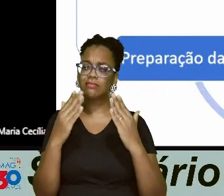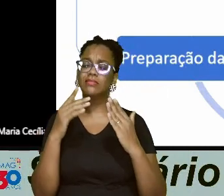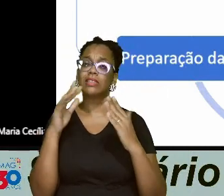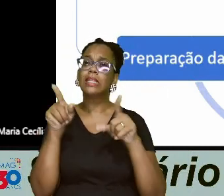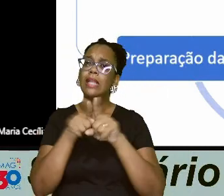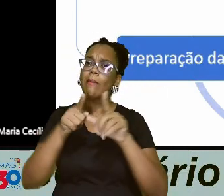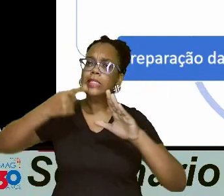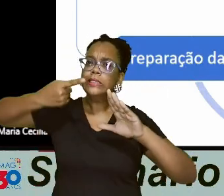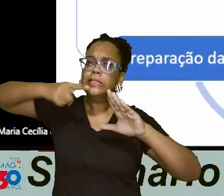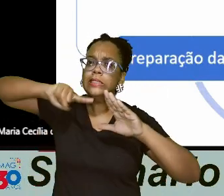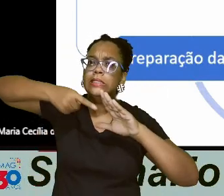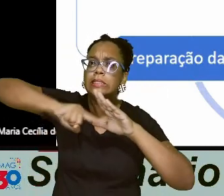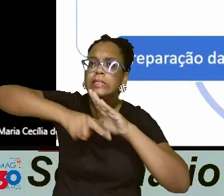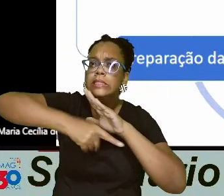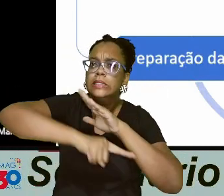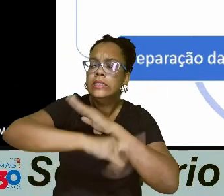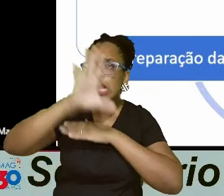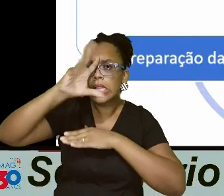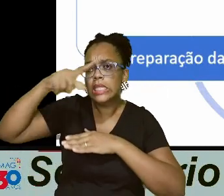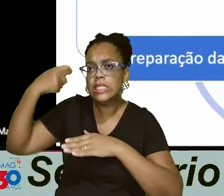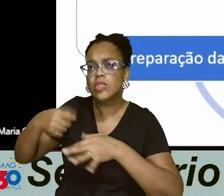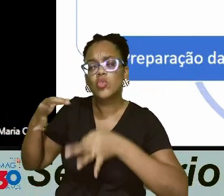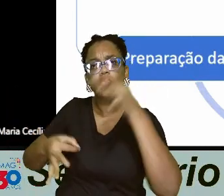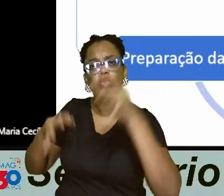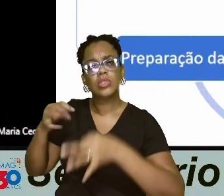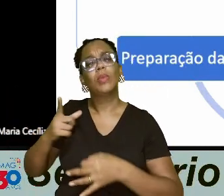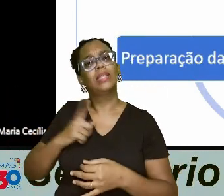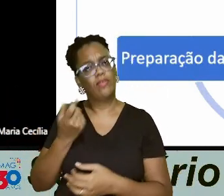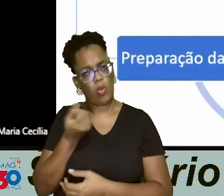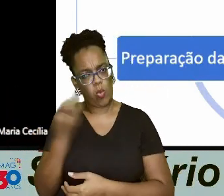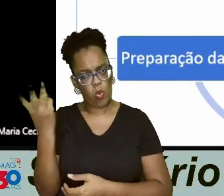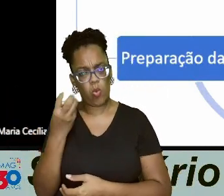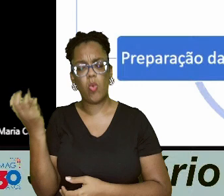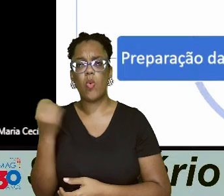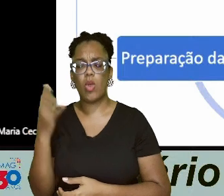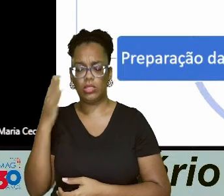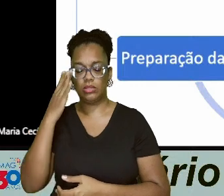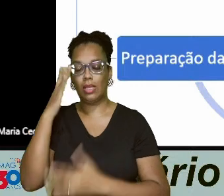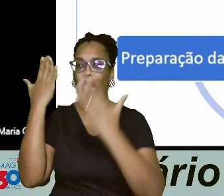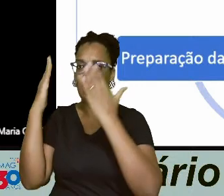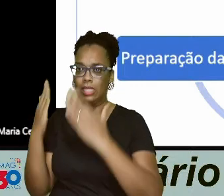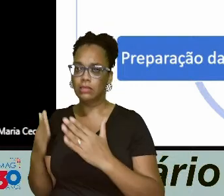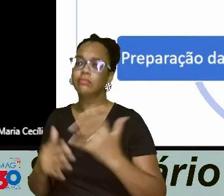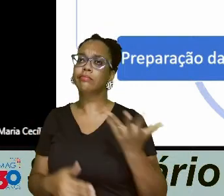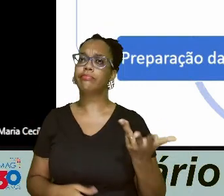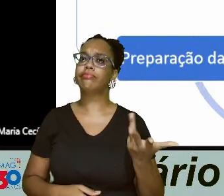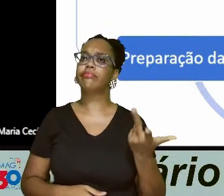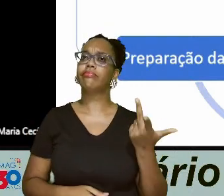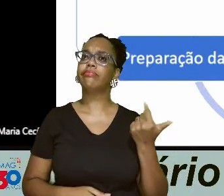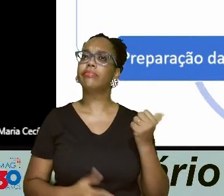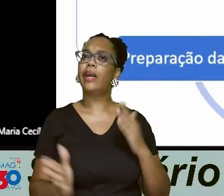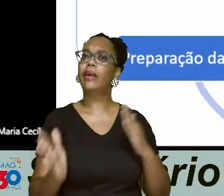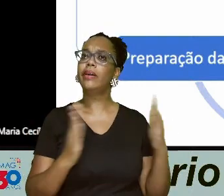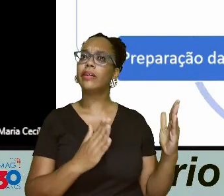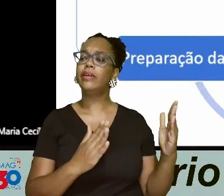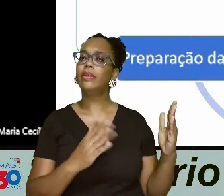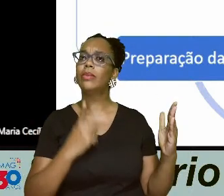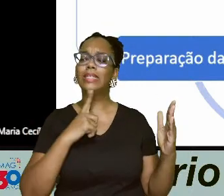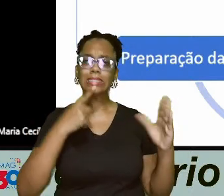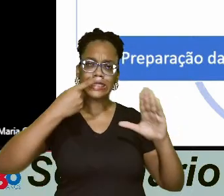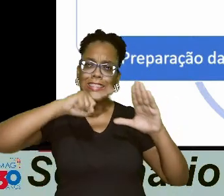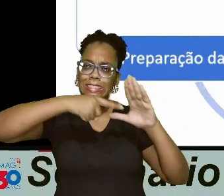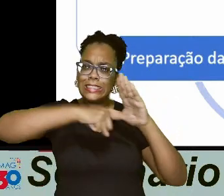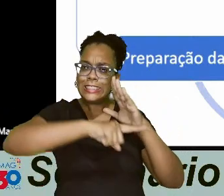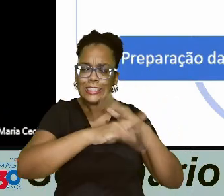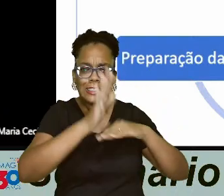decisões judiciais. Então, a gente teve uma etapa quantitativa da análise das decisões e uma etapa qualitativa. Ou seja, no teor das decisões, o que mais